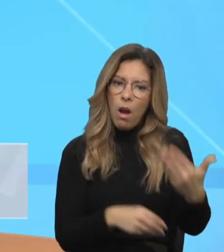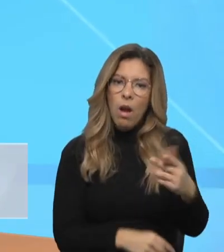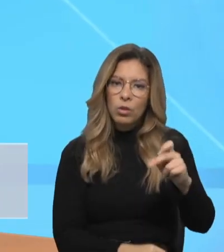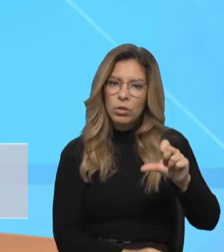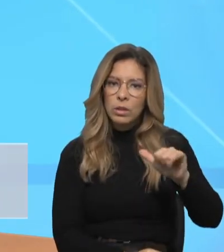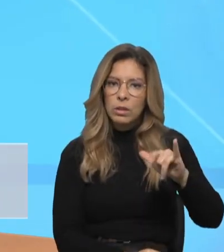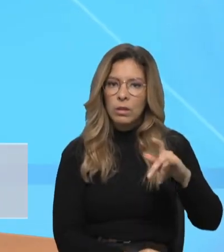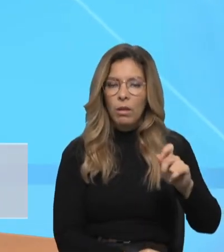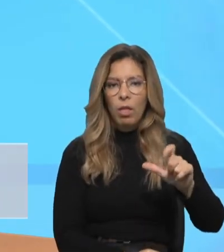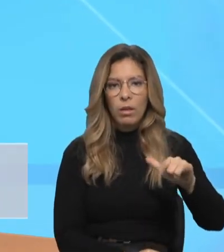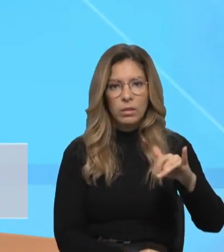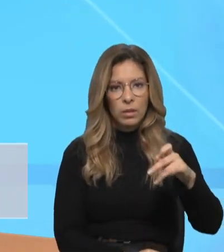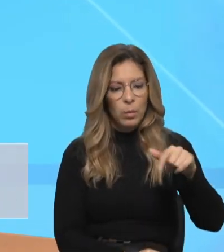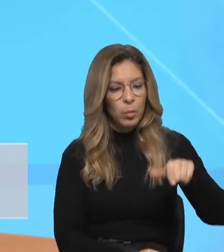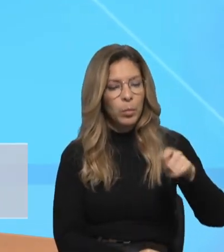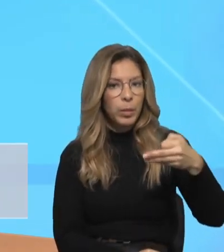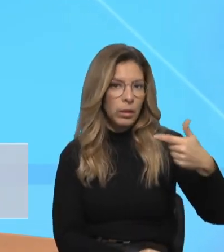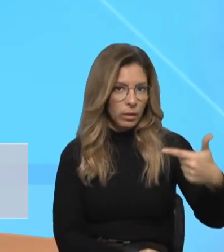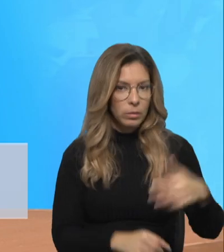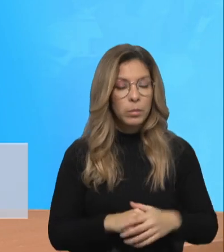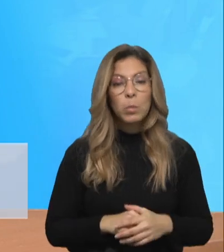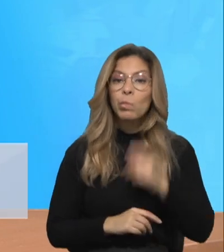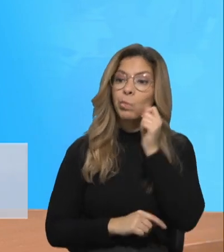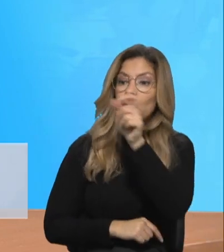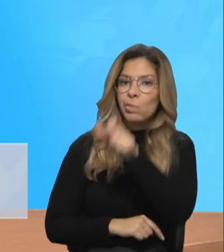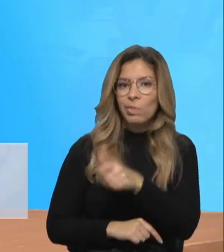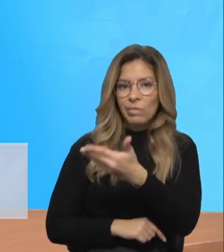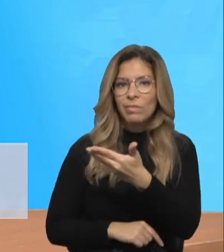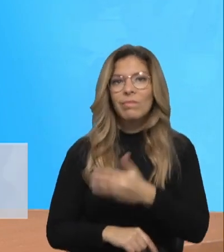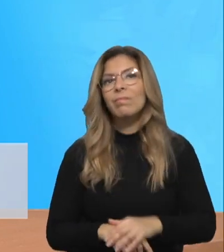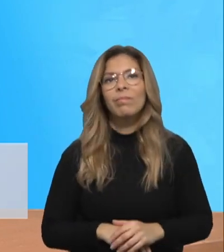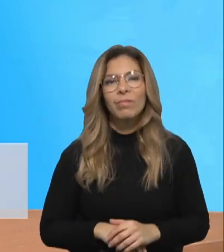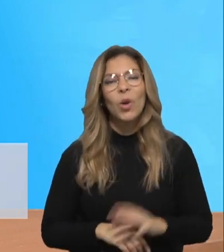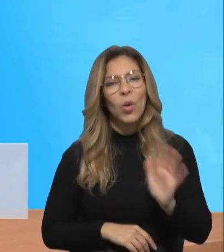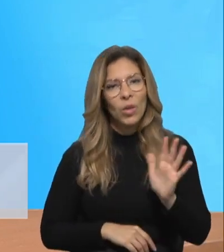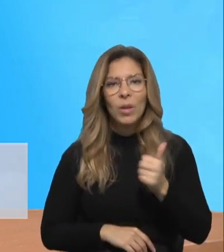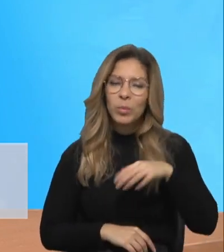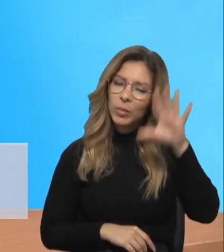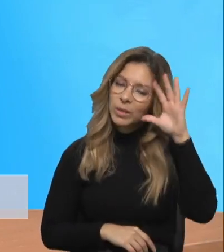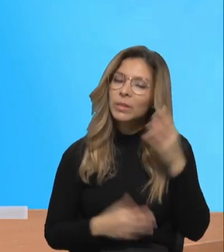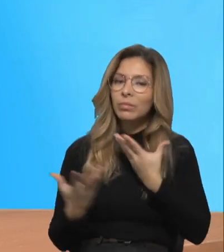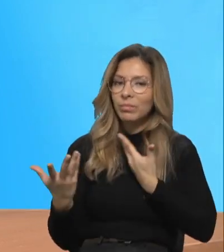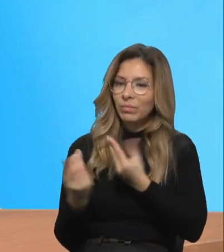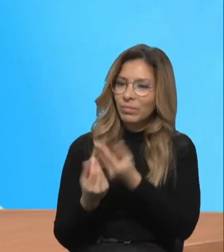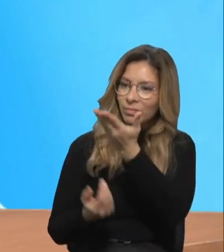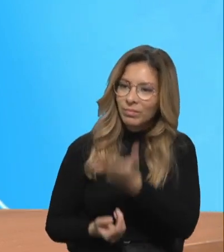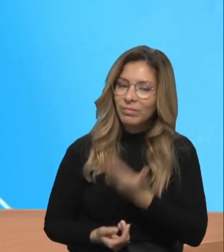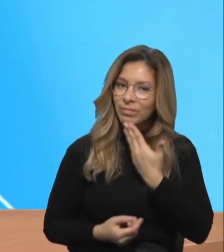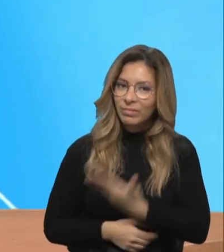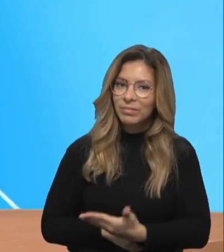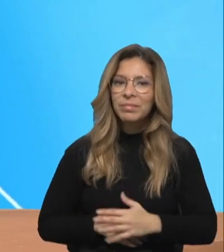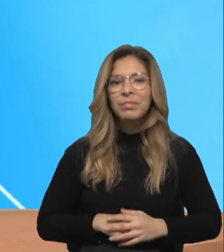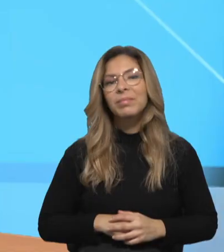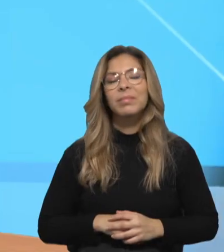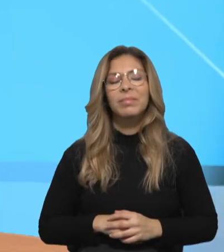agência.eclésia.pt. Falámos agora com Frei Danilson Lopes sobre o mosaico. Cumprimento, antes de mais, muito boa tarde, Frei Danilson. Obrigado por estar